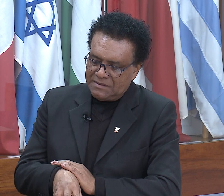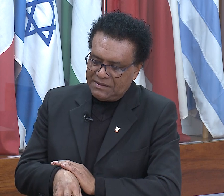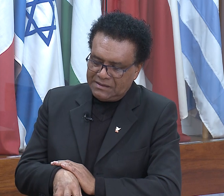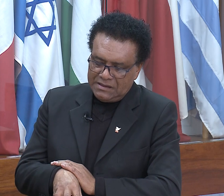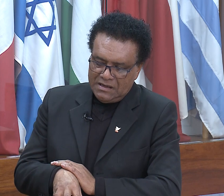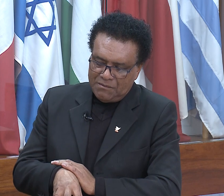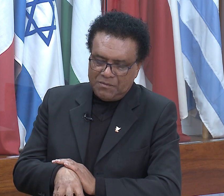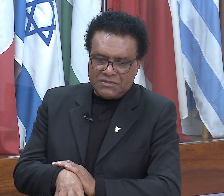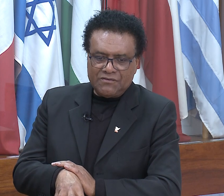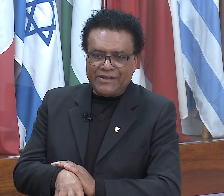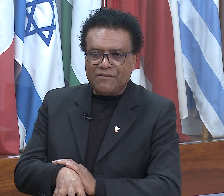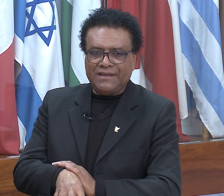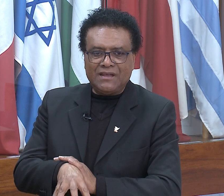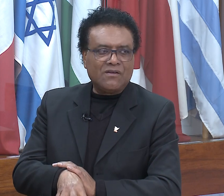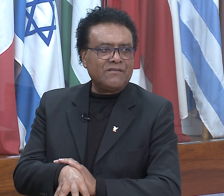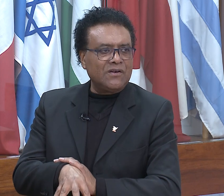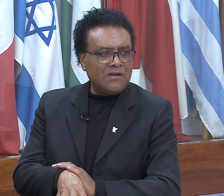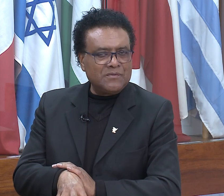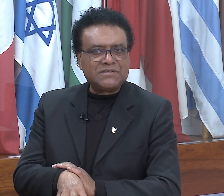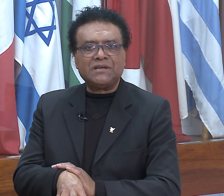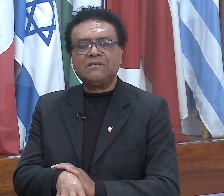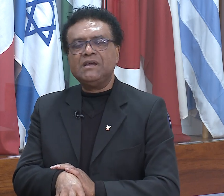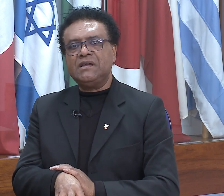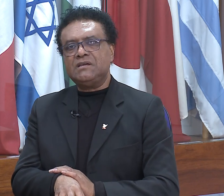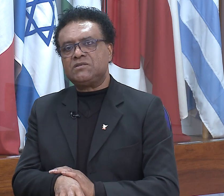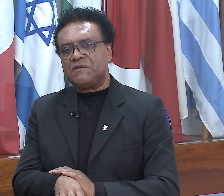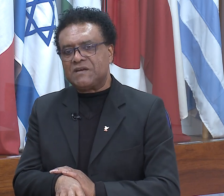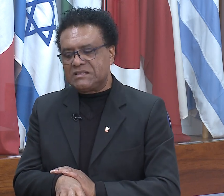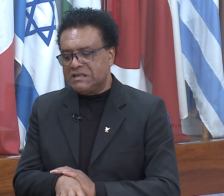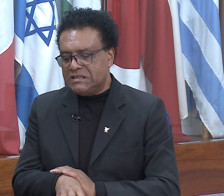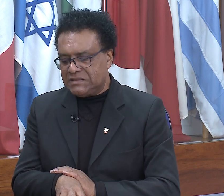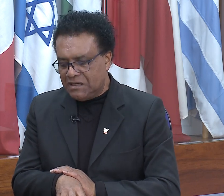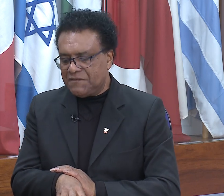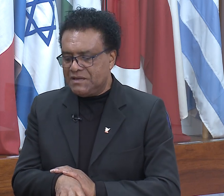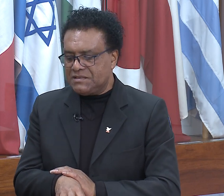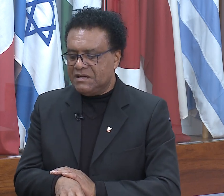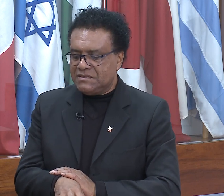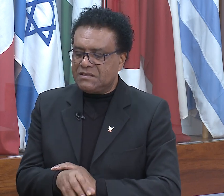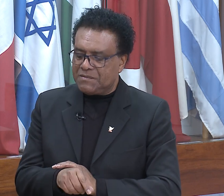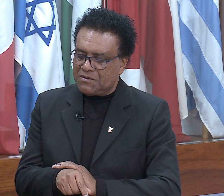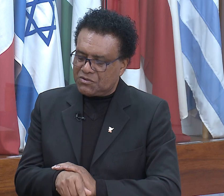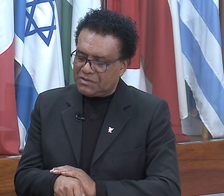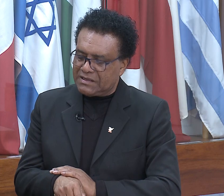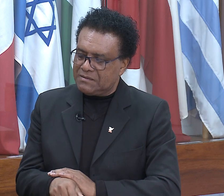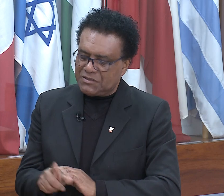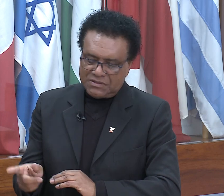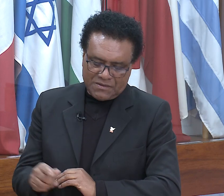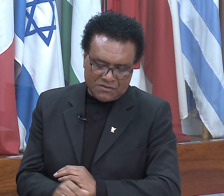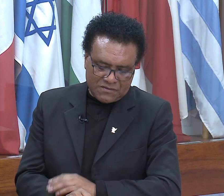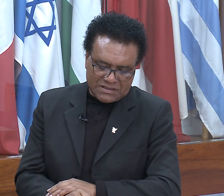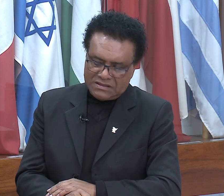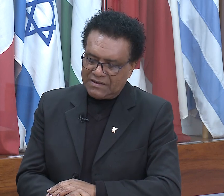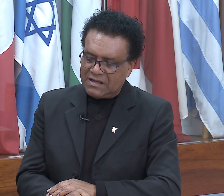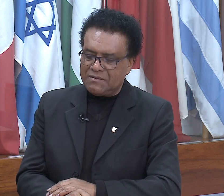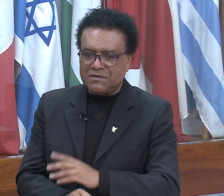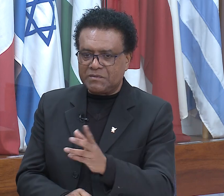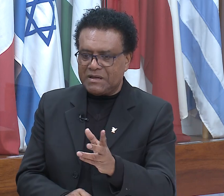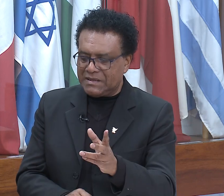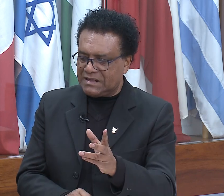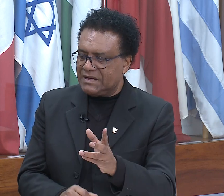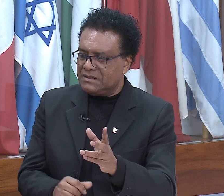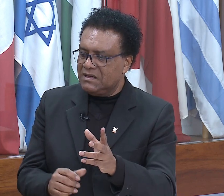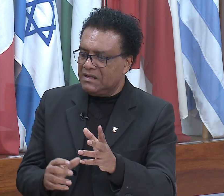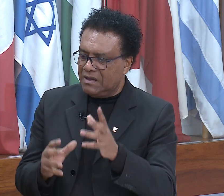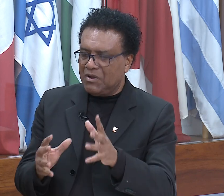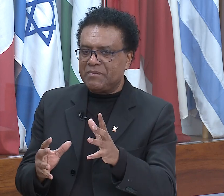sempre dando a câmera né o meu possível é 99,9%. e isso me faz ser feliz de saber que eu estou na cama juntamente com vocês TV Câmara